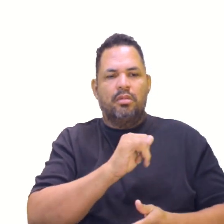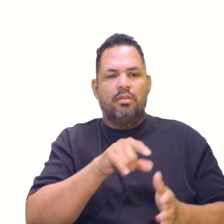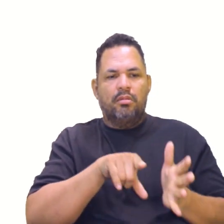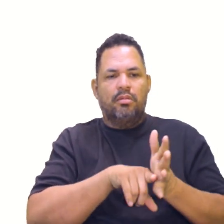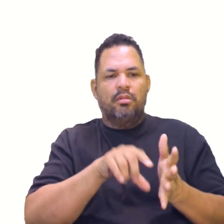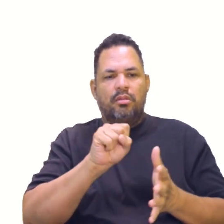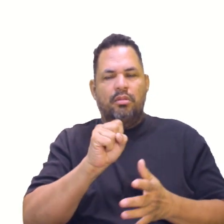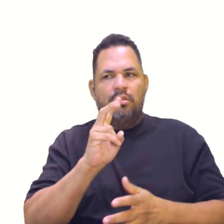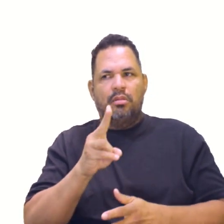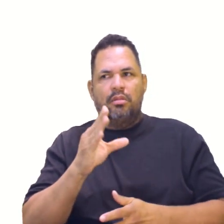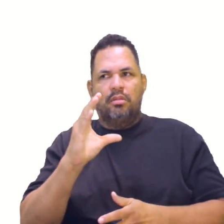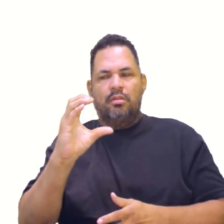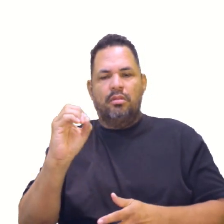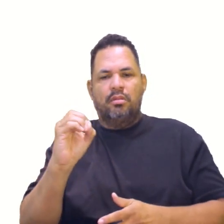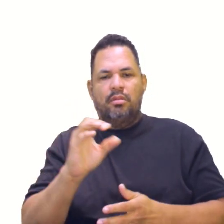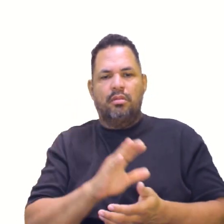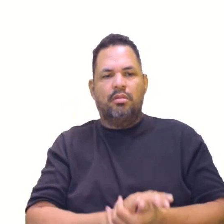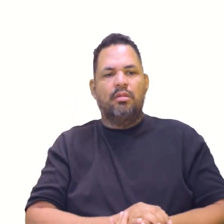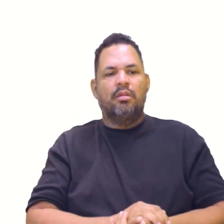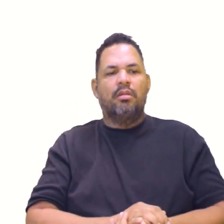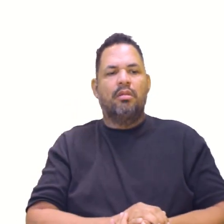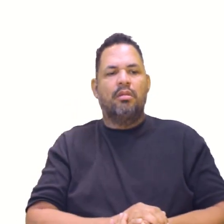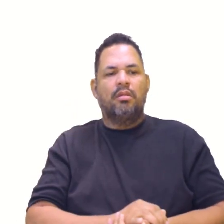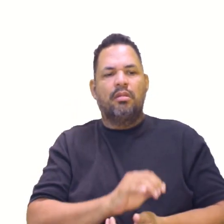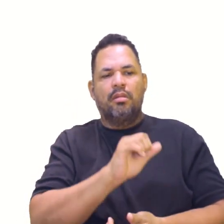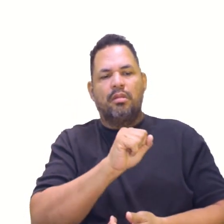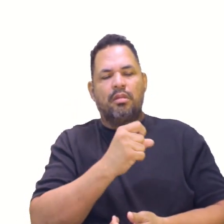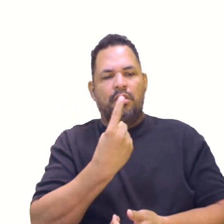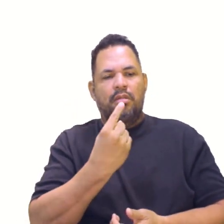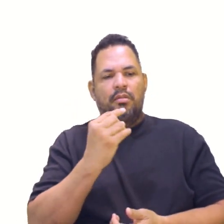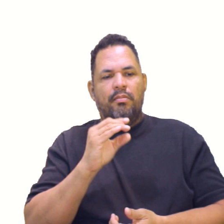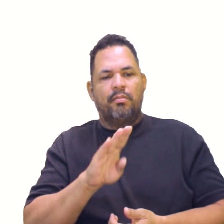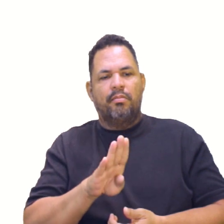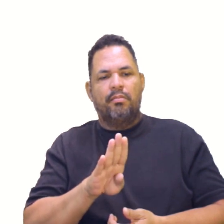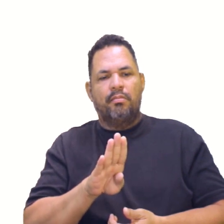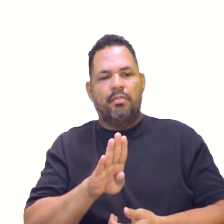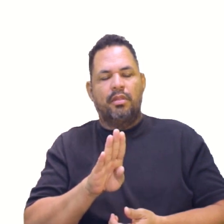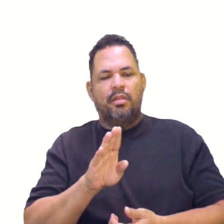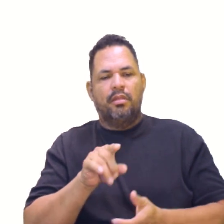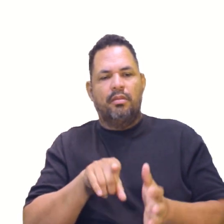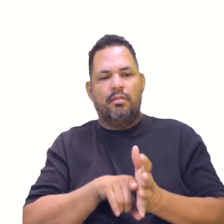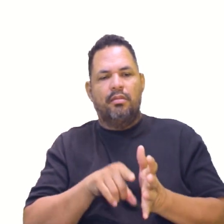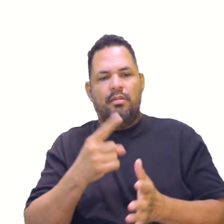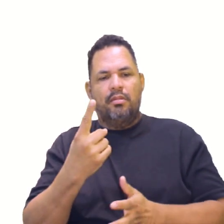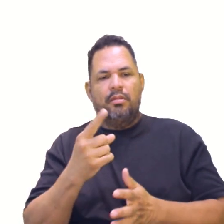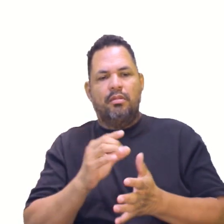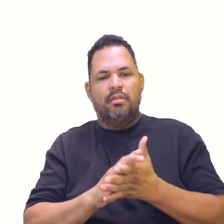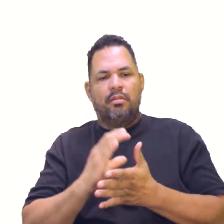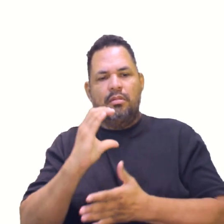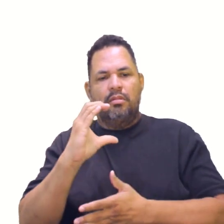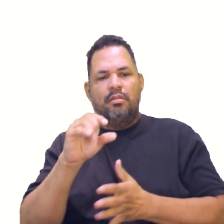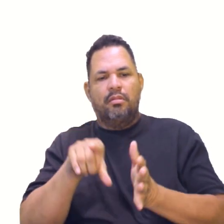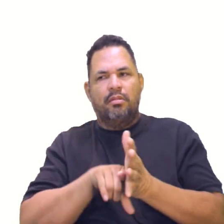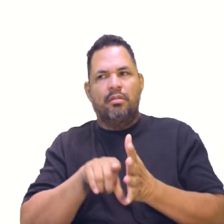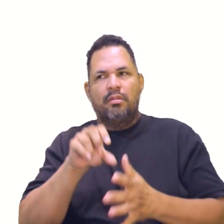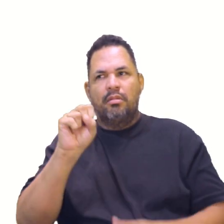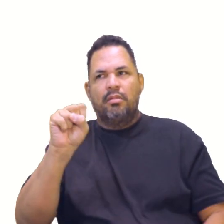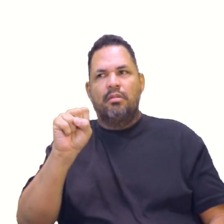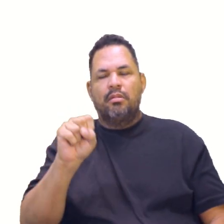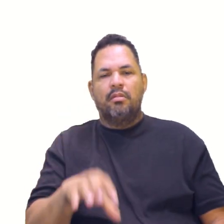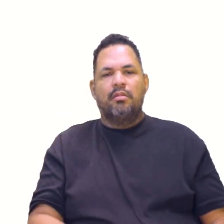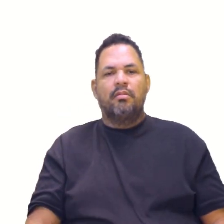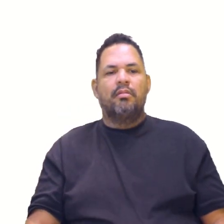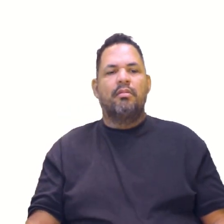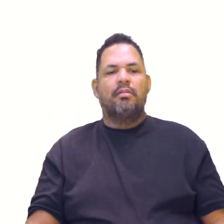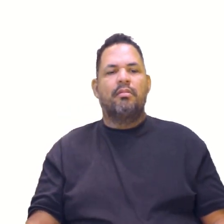a 0. Certo? Pronto. Quem é o A? O A é 1. Quem é o B? Menos 1. E quem é o C? O C é menos 8. Vou